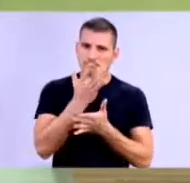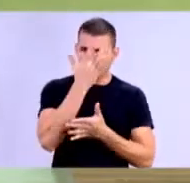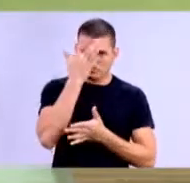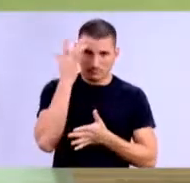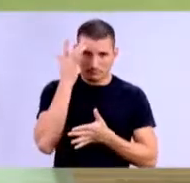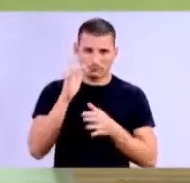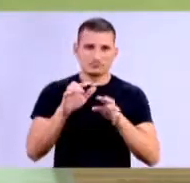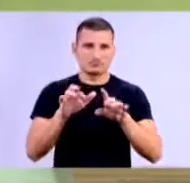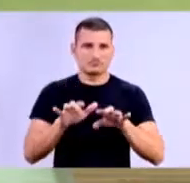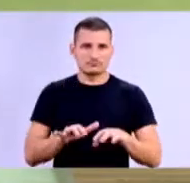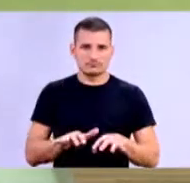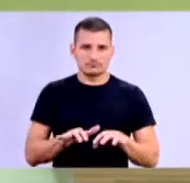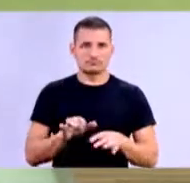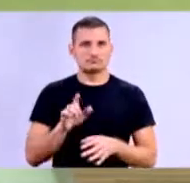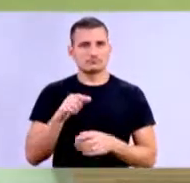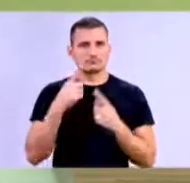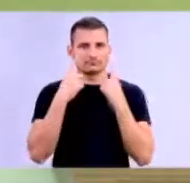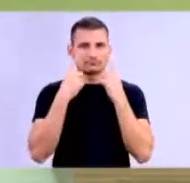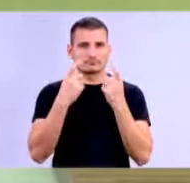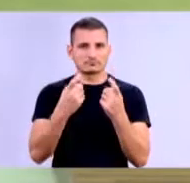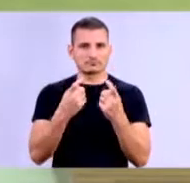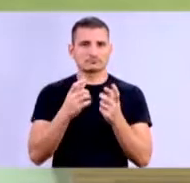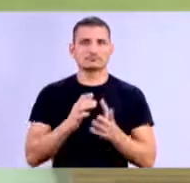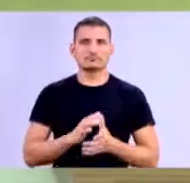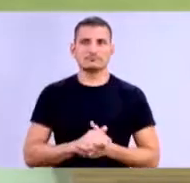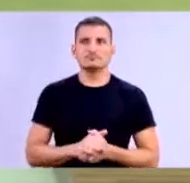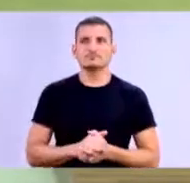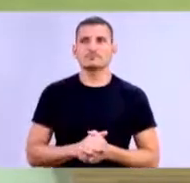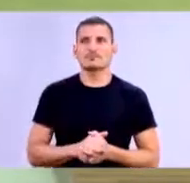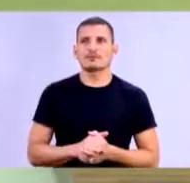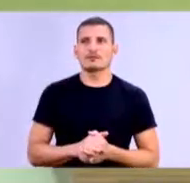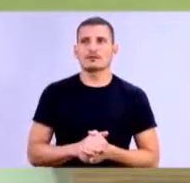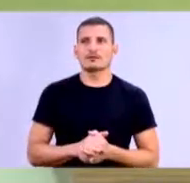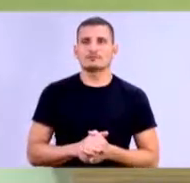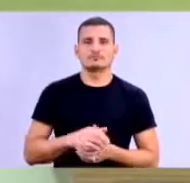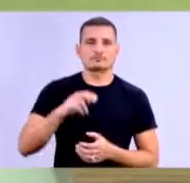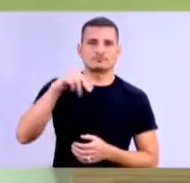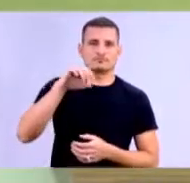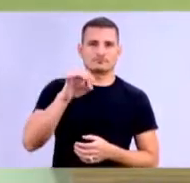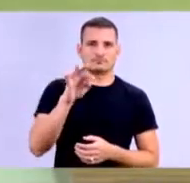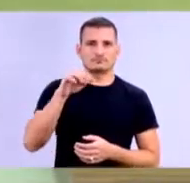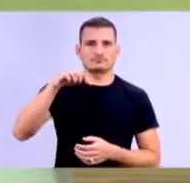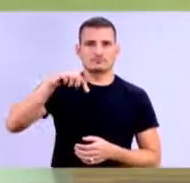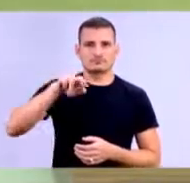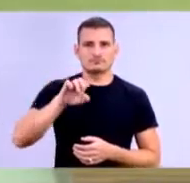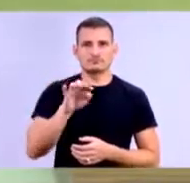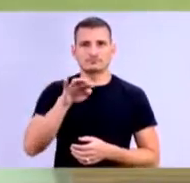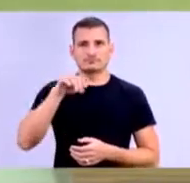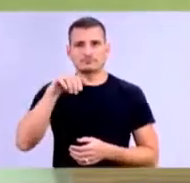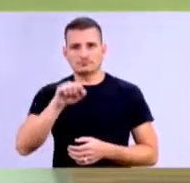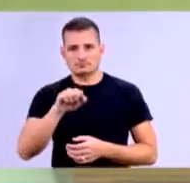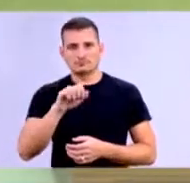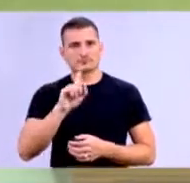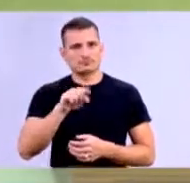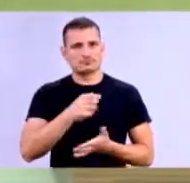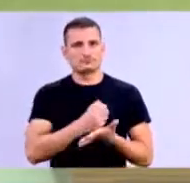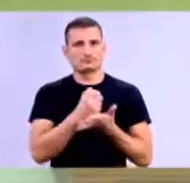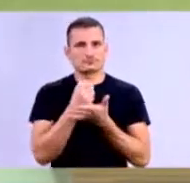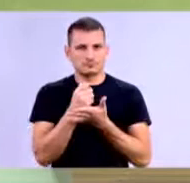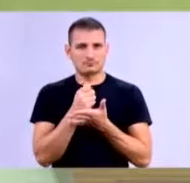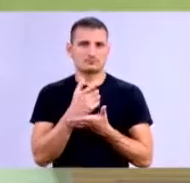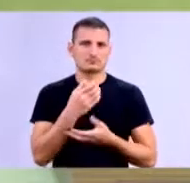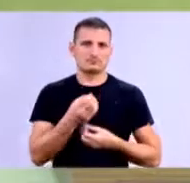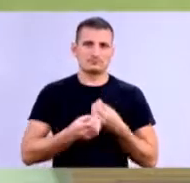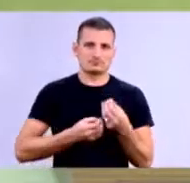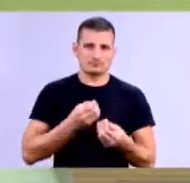escreverem, né, o que é muito interessante. Isso é importante. Então, as netiquetas, elas nos auxiliam nesse tipo de